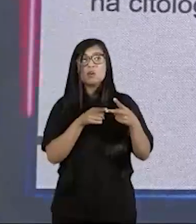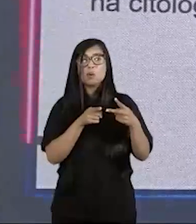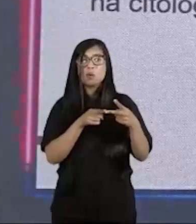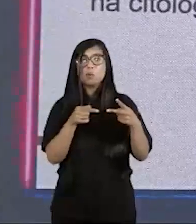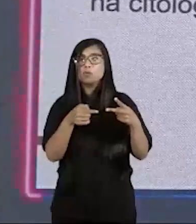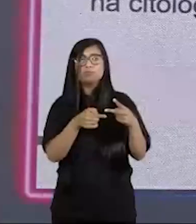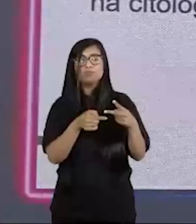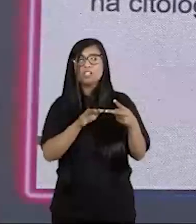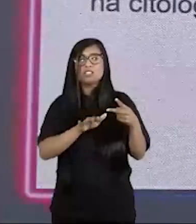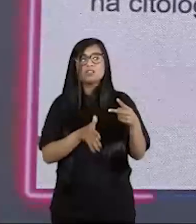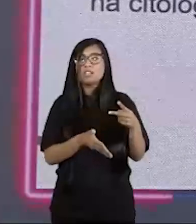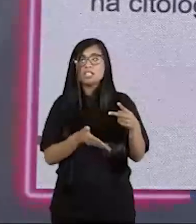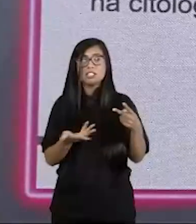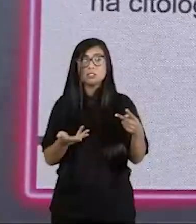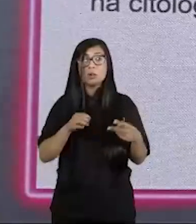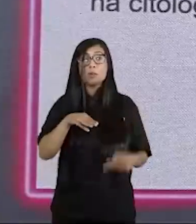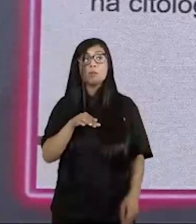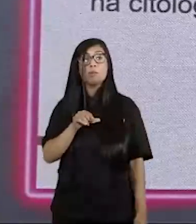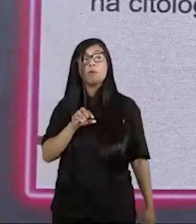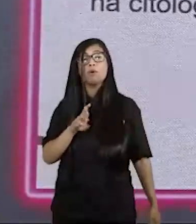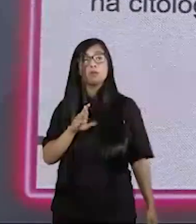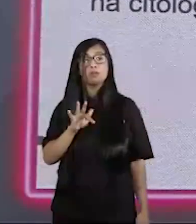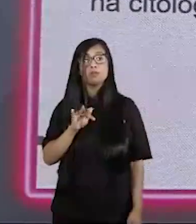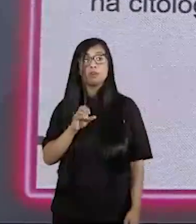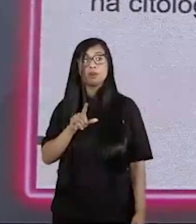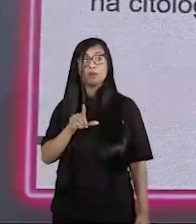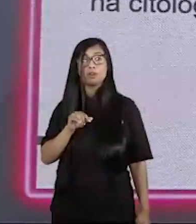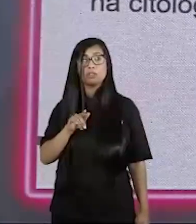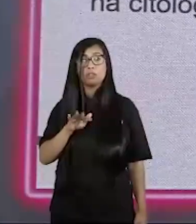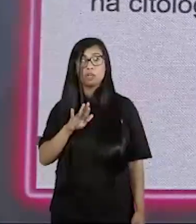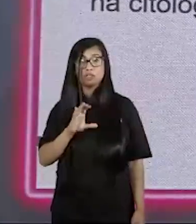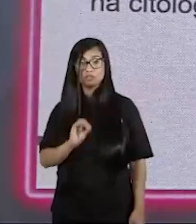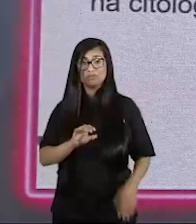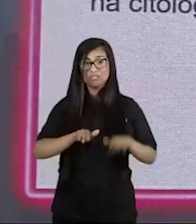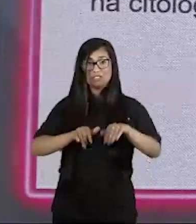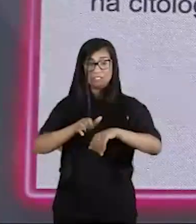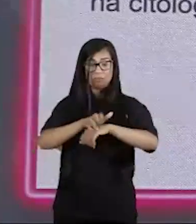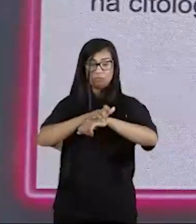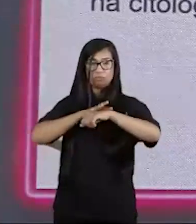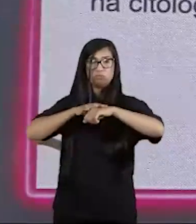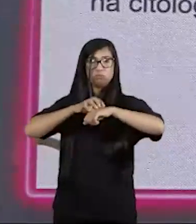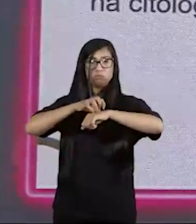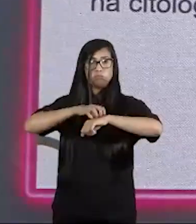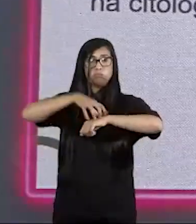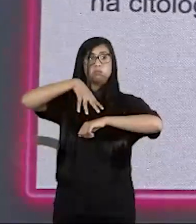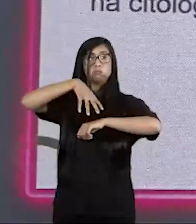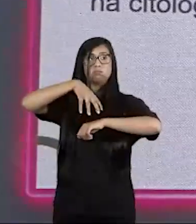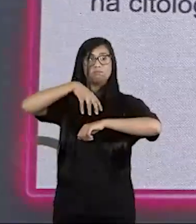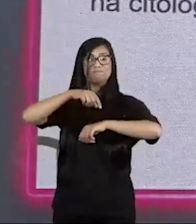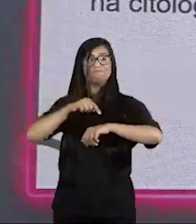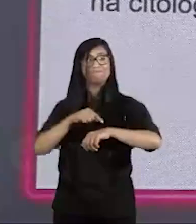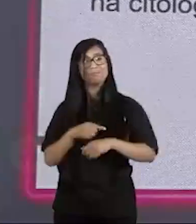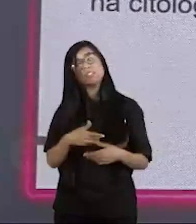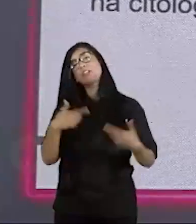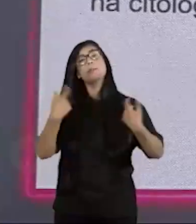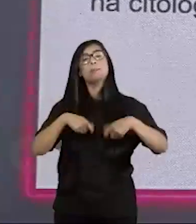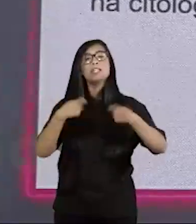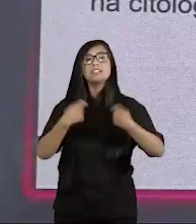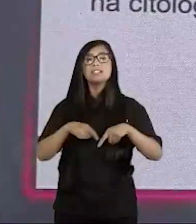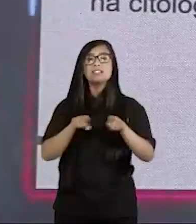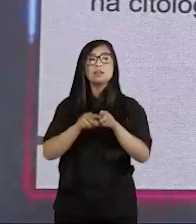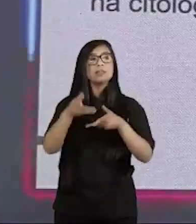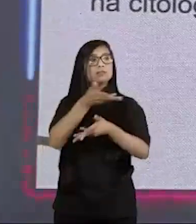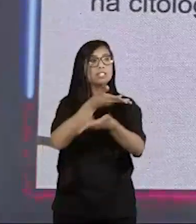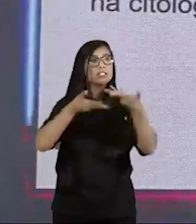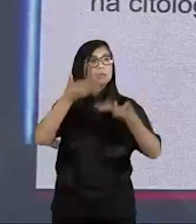um diagnóstico morfológico. Processo inflamatório neutrofílico é a morfologia, a carona que a